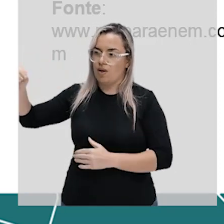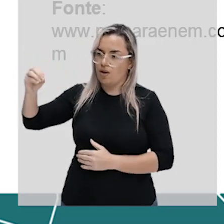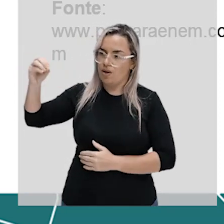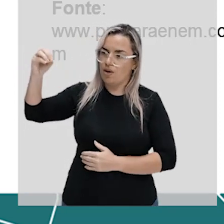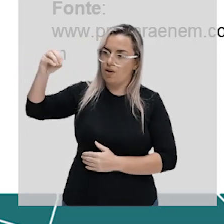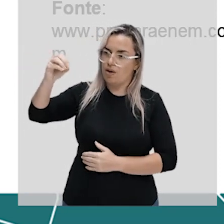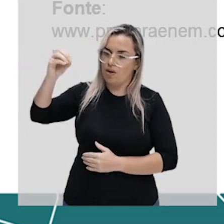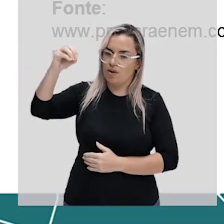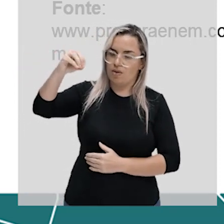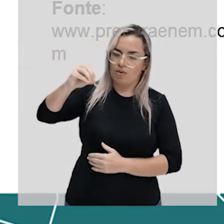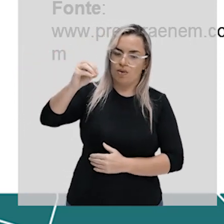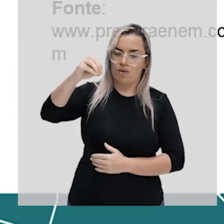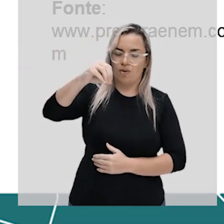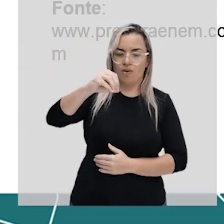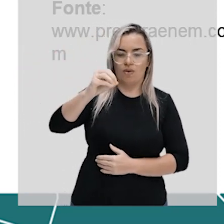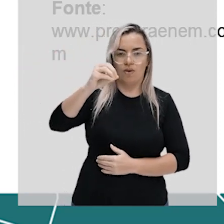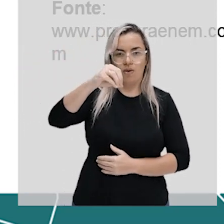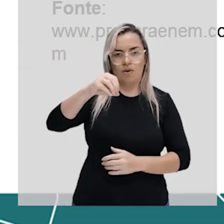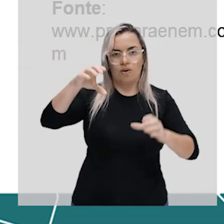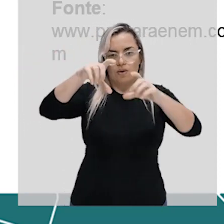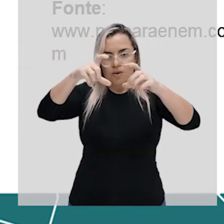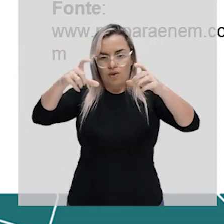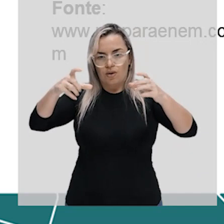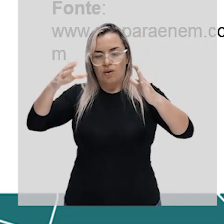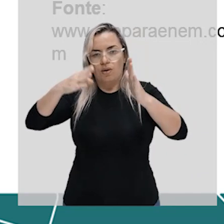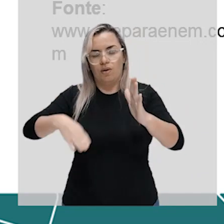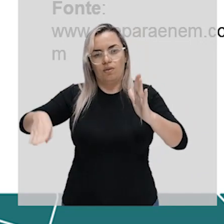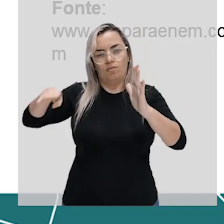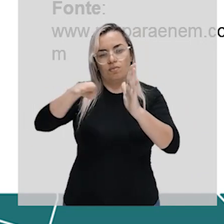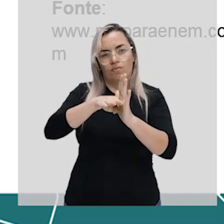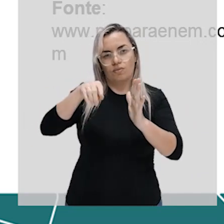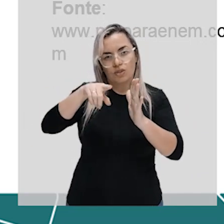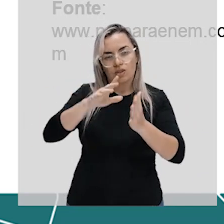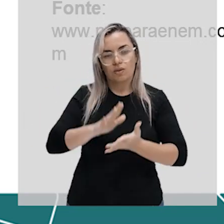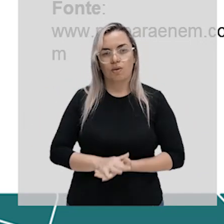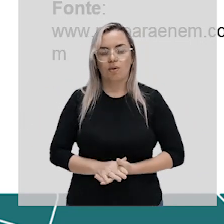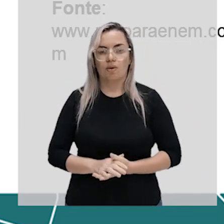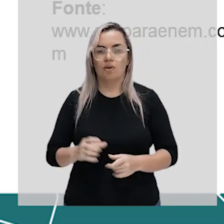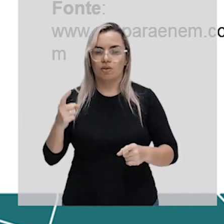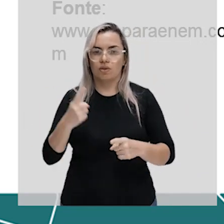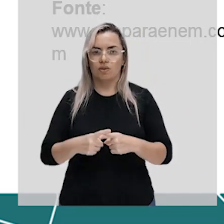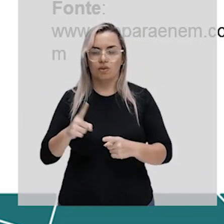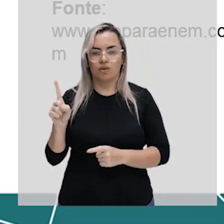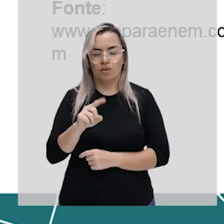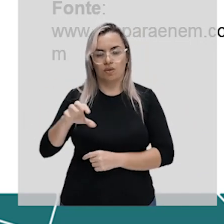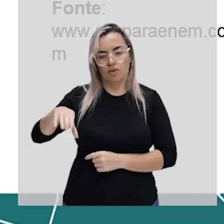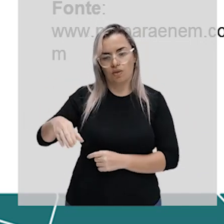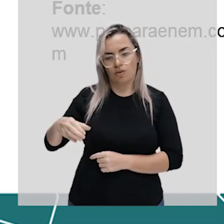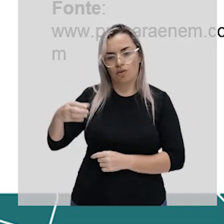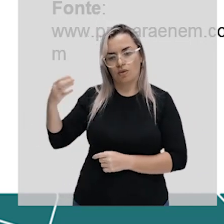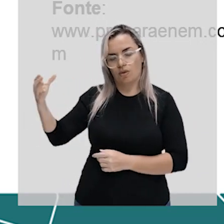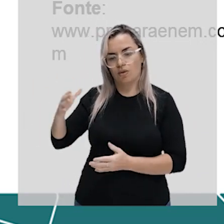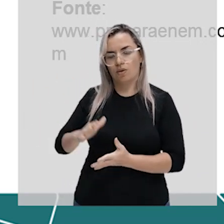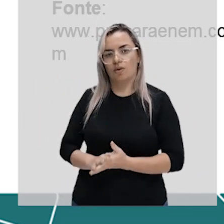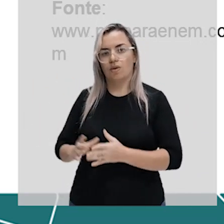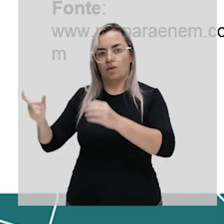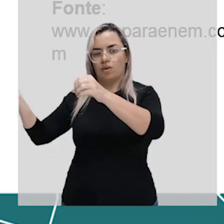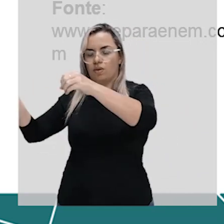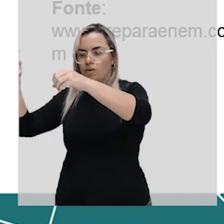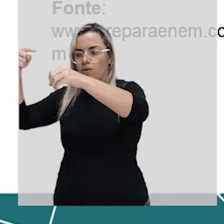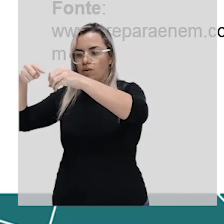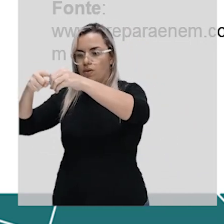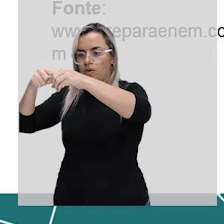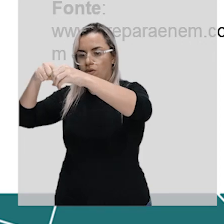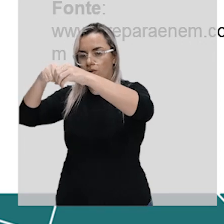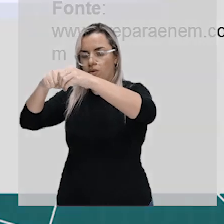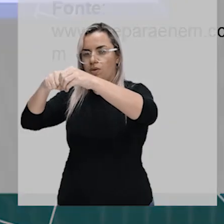endométrio. Ok, pessoal? Se esse transporte não acontecer e se essa fecundação desenvolver um